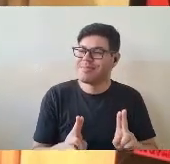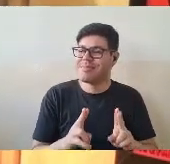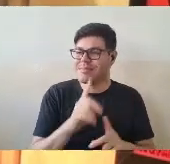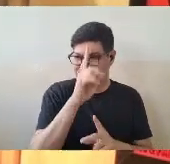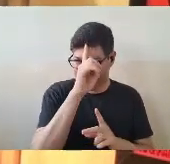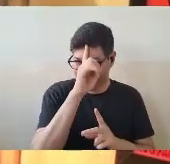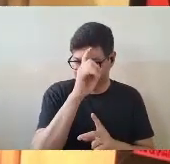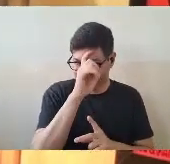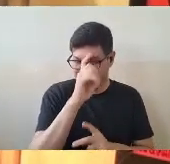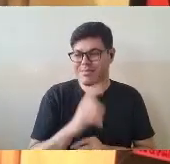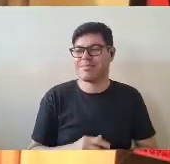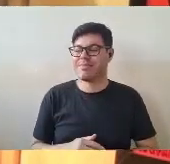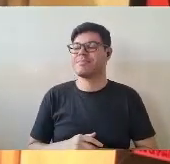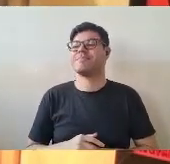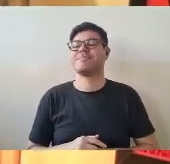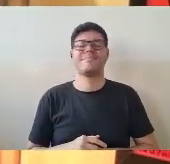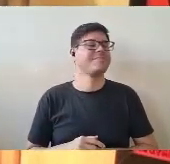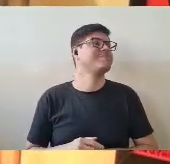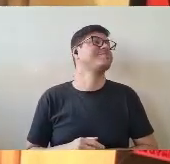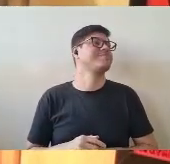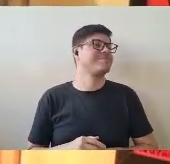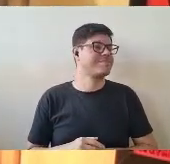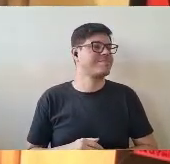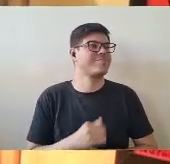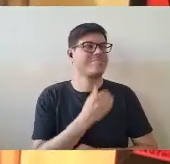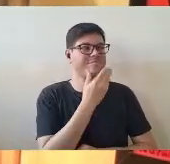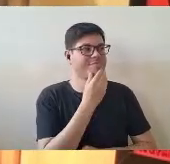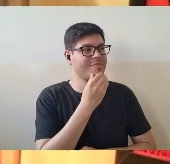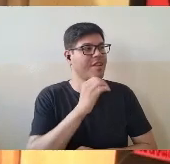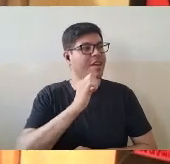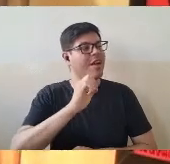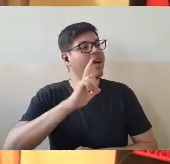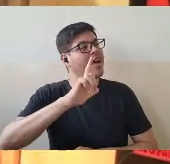Já estiveram todos eles aqui, só o Massaro não consegui trazer ainda.